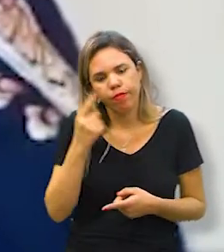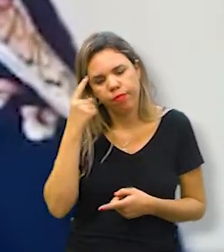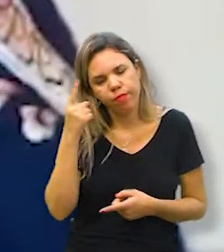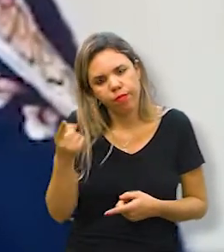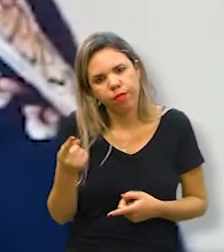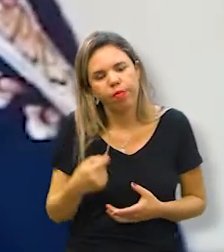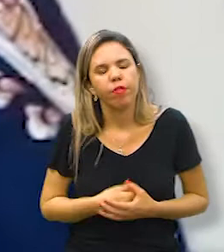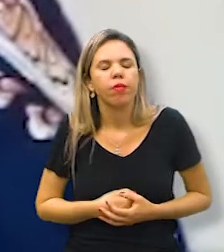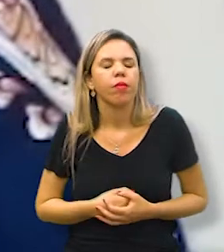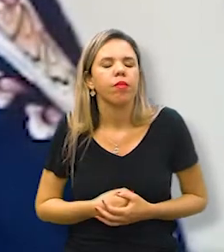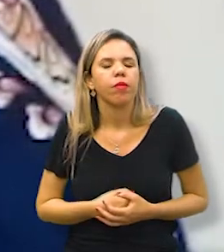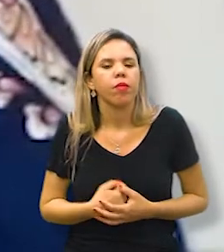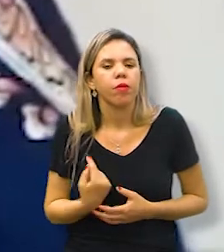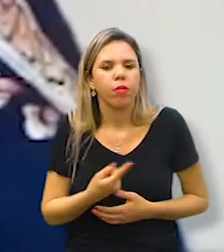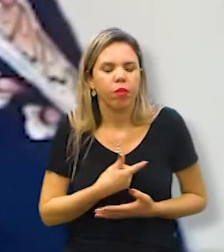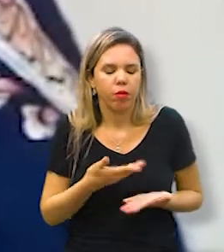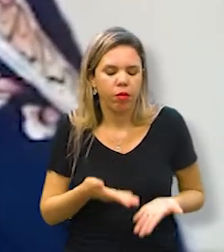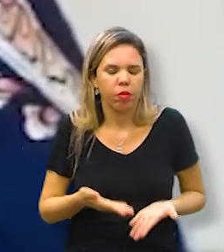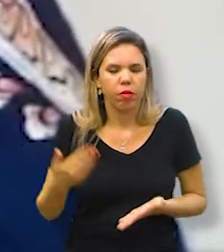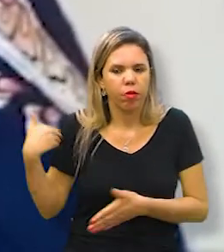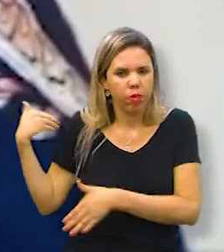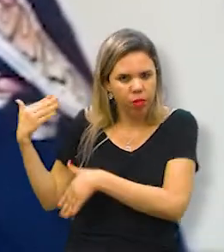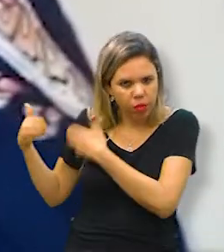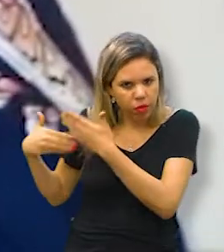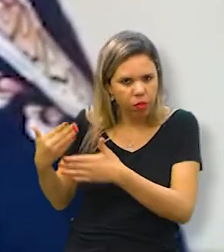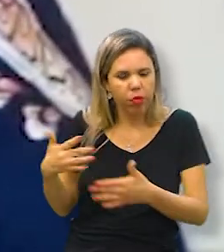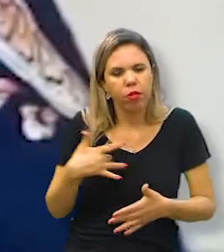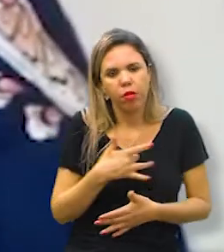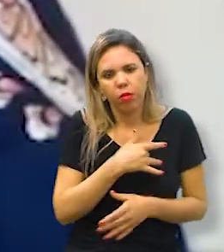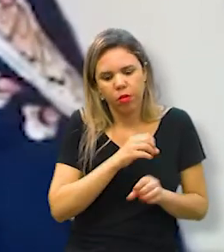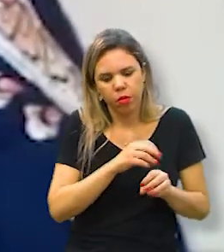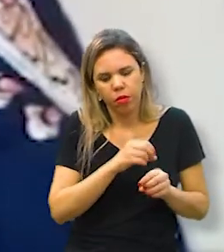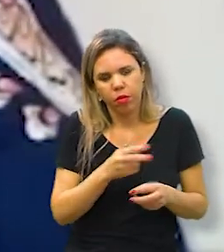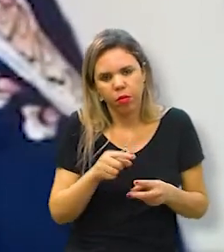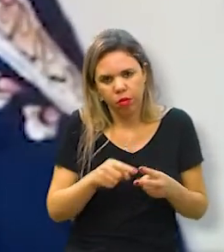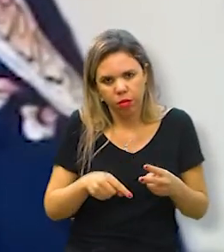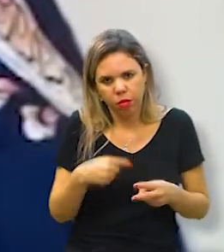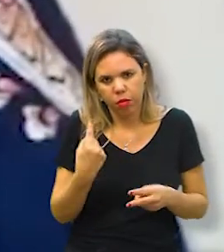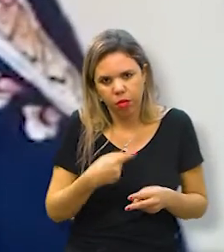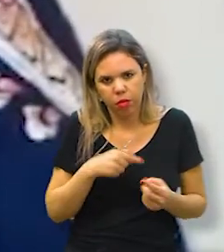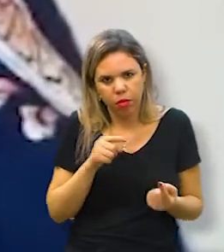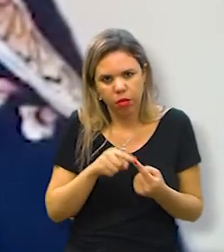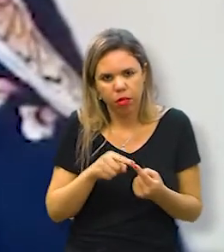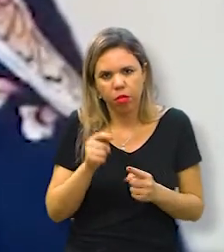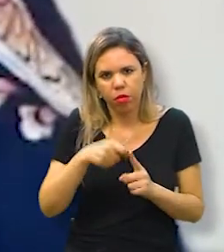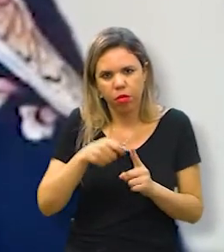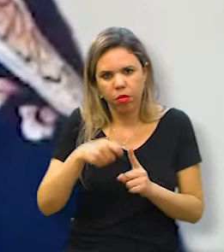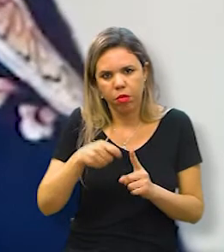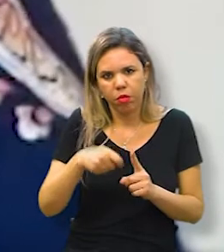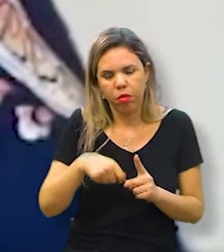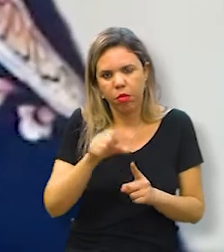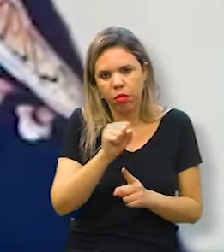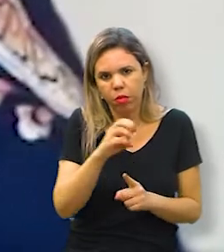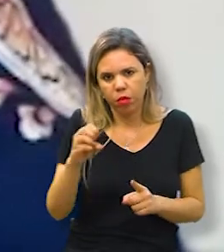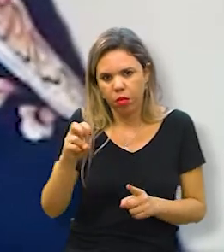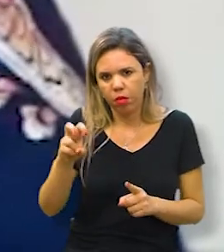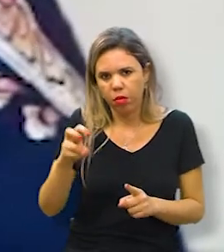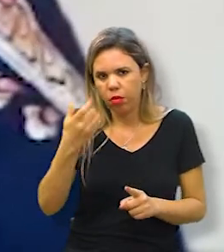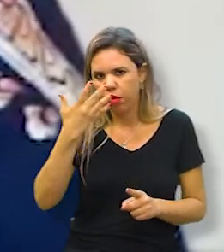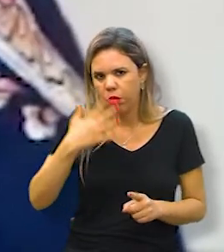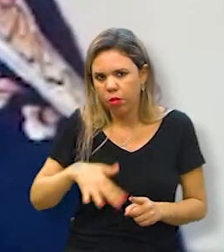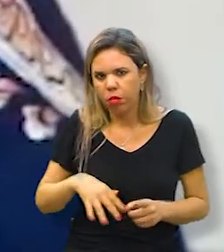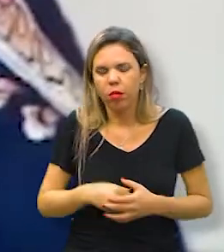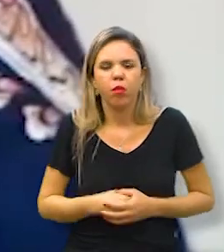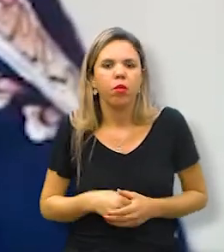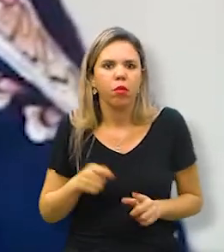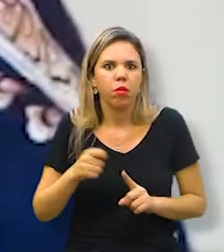ideia, quando nós estamos atendendo saúde e educação, a nossa média mensal era 85 crianças